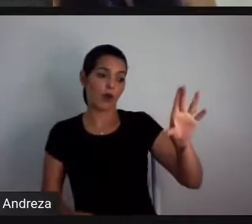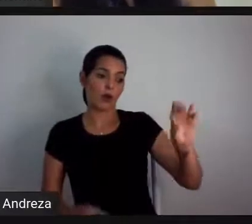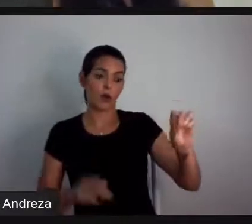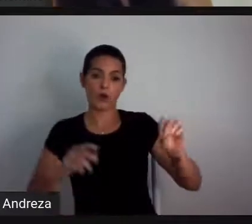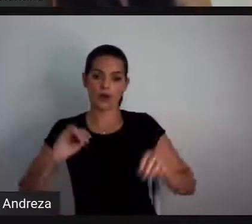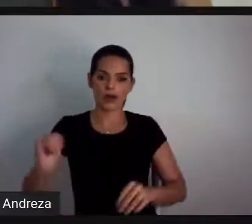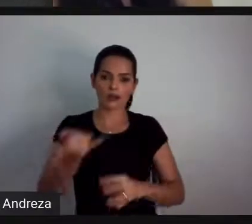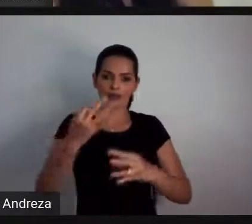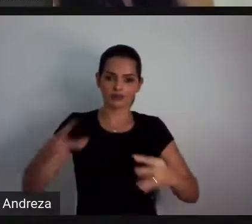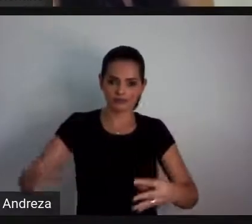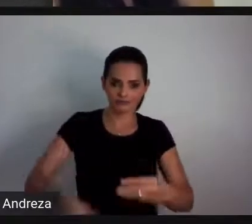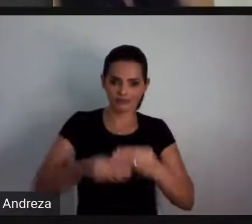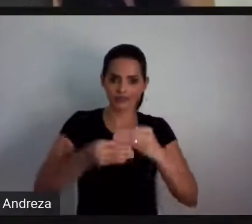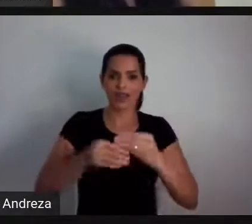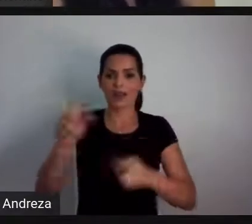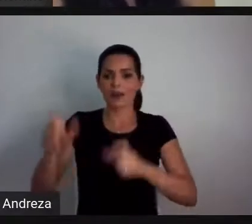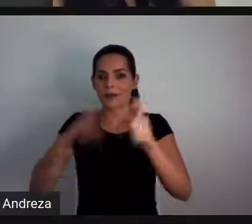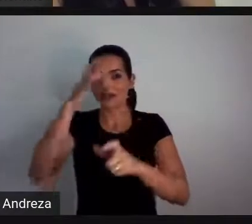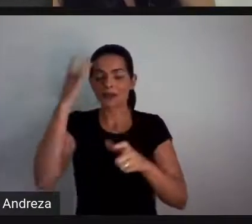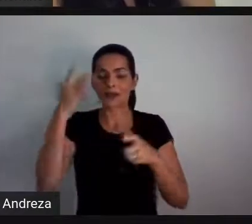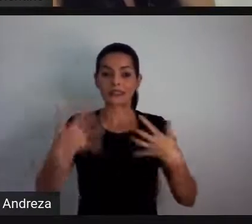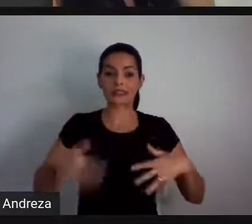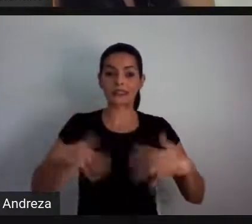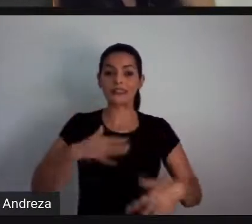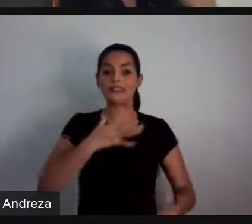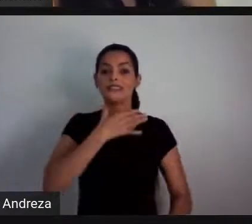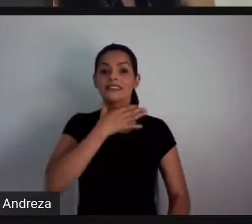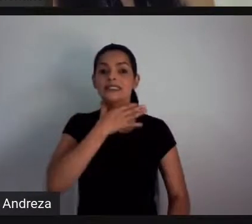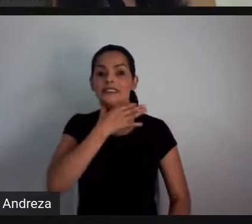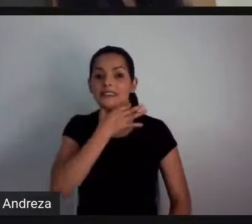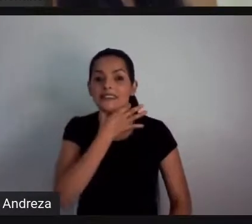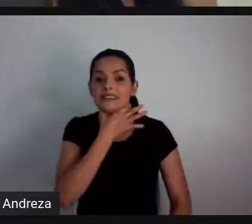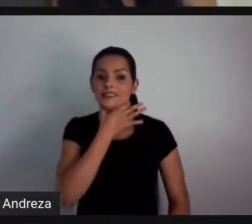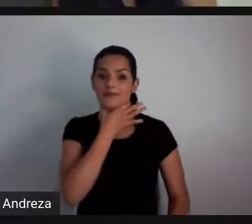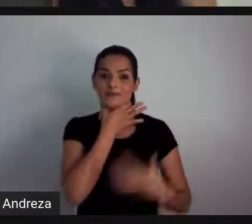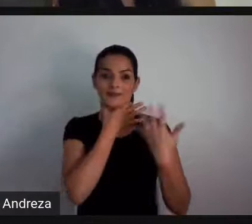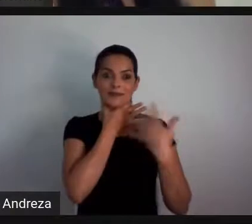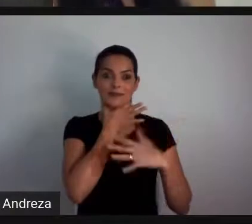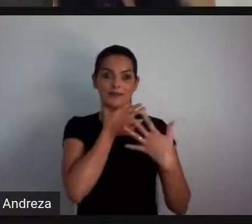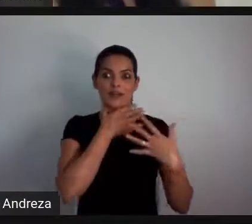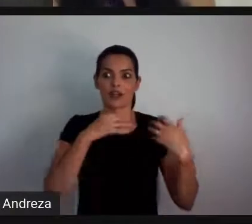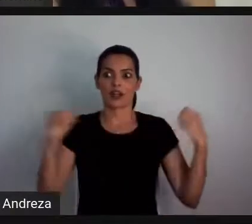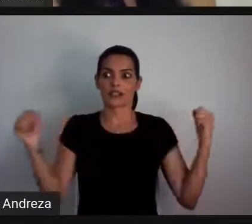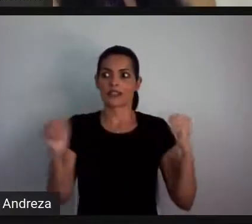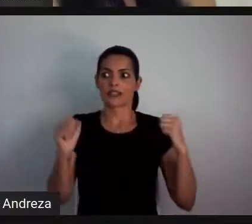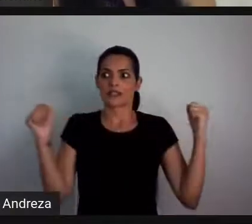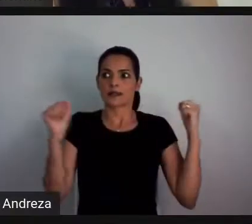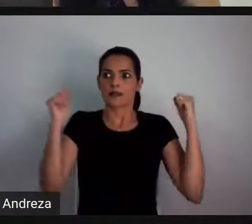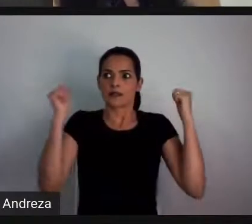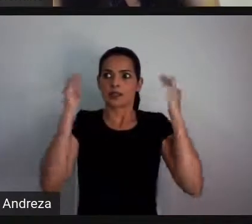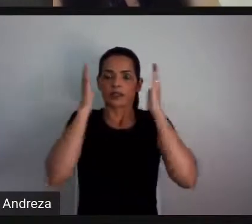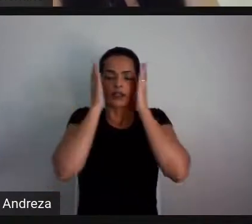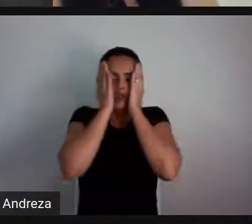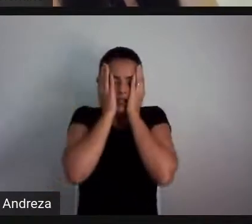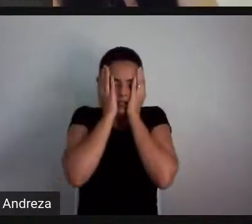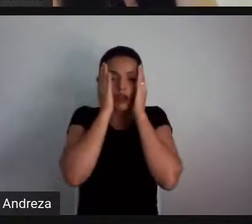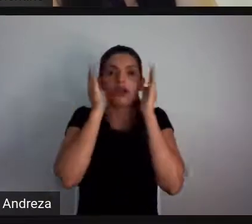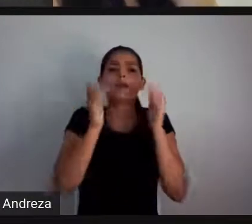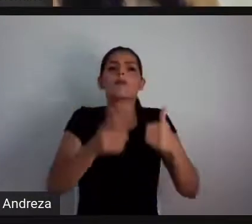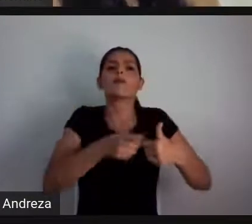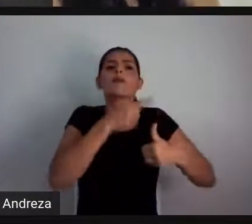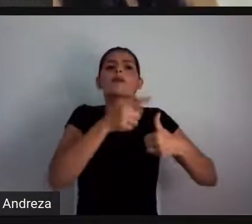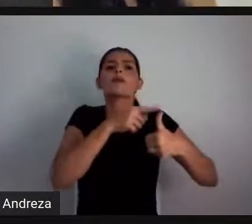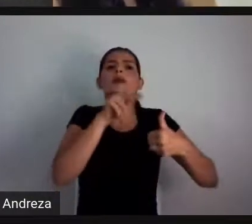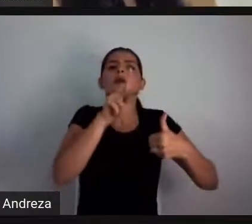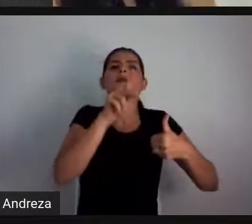um pessoal que está com uma situação mais delicada, né? Quando a situação fica mais complicada, que bate um desespero, esse primeiro passo, qual seria?